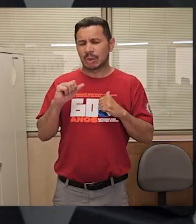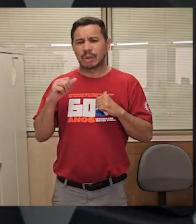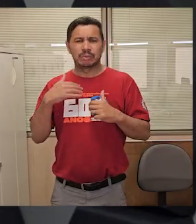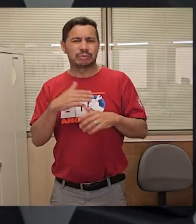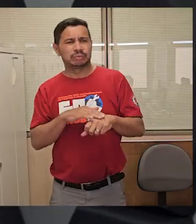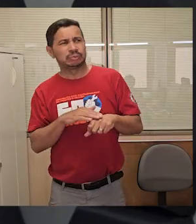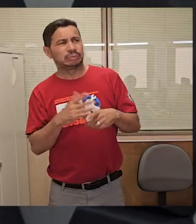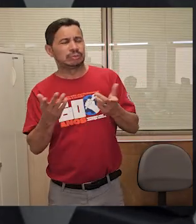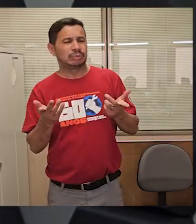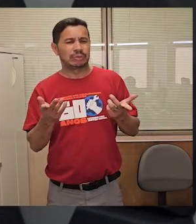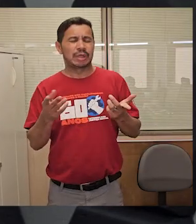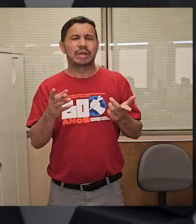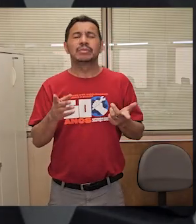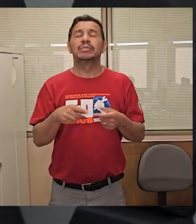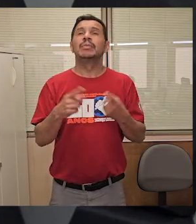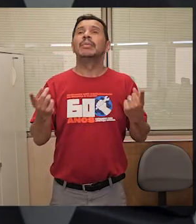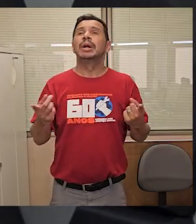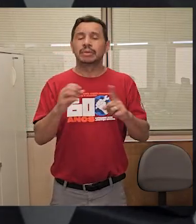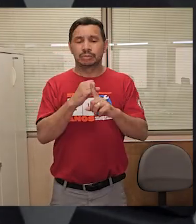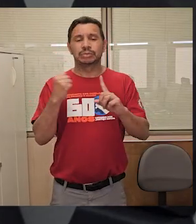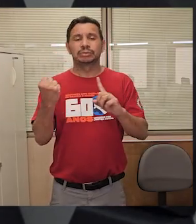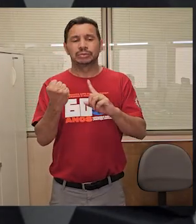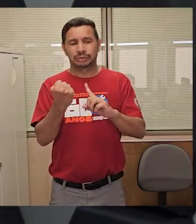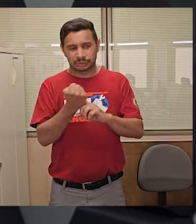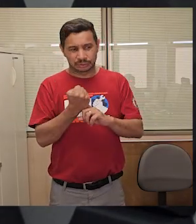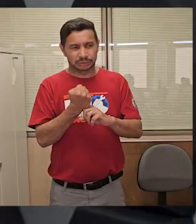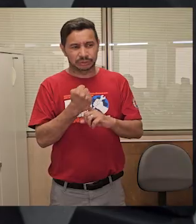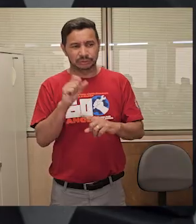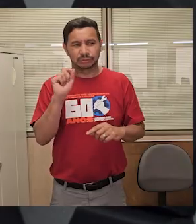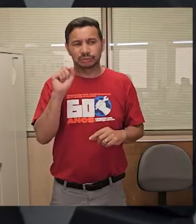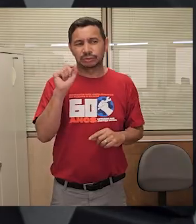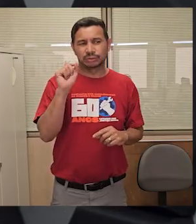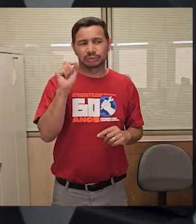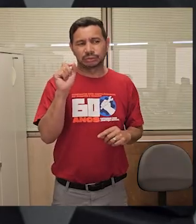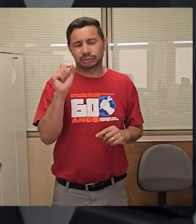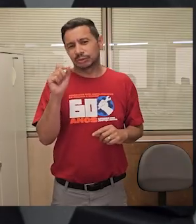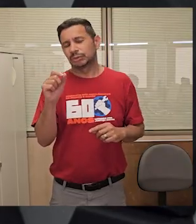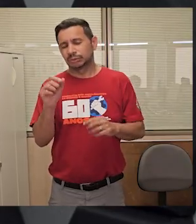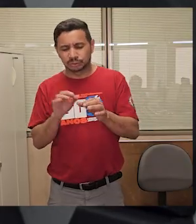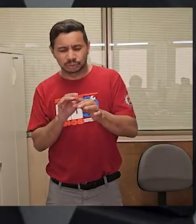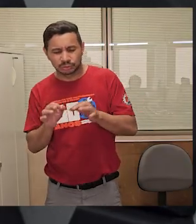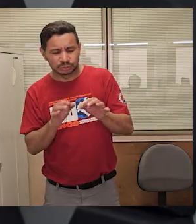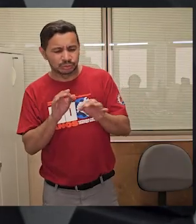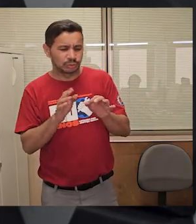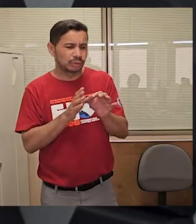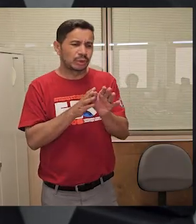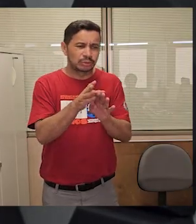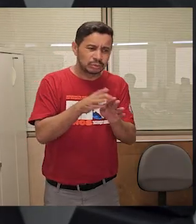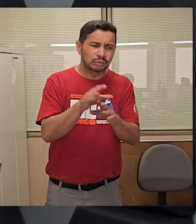como tem funcionado, como é que tem impactado a sociedade com as políticas públicas, como também orientar, né,